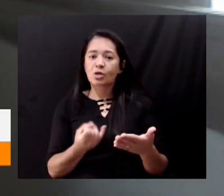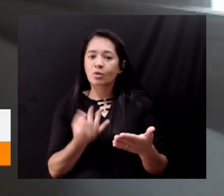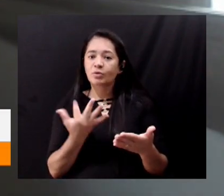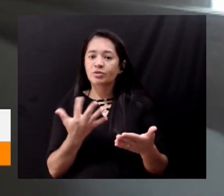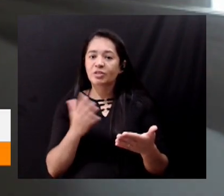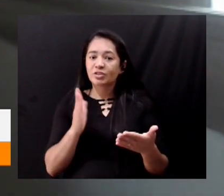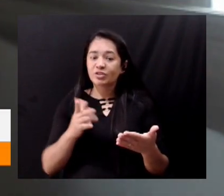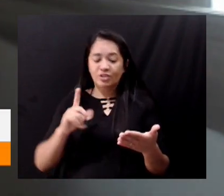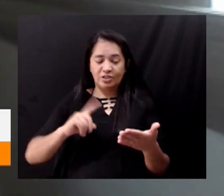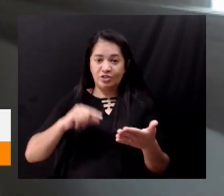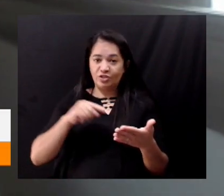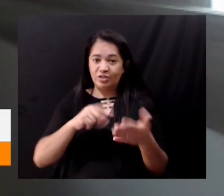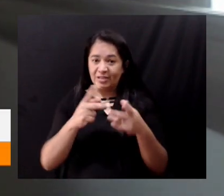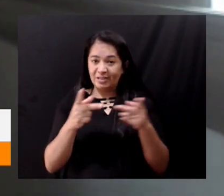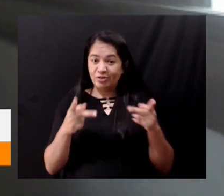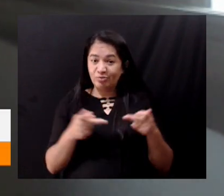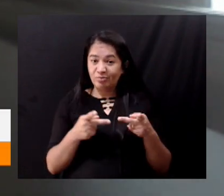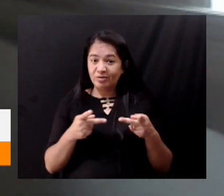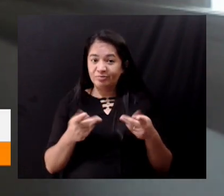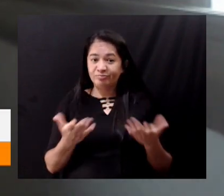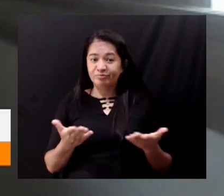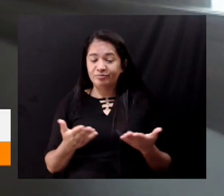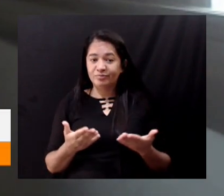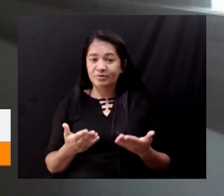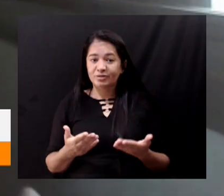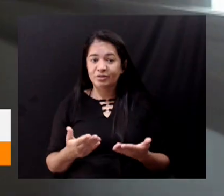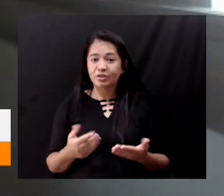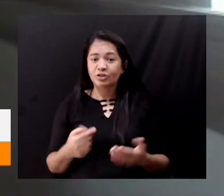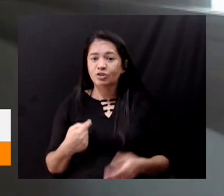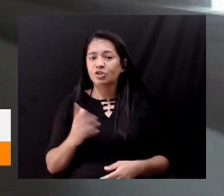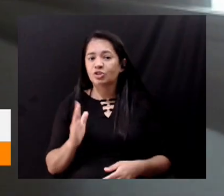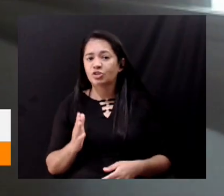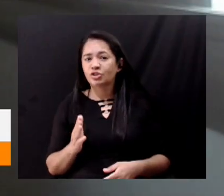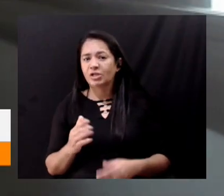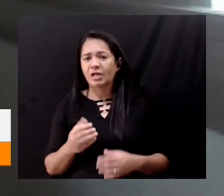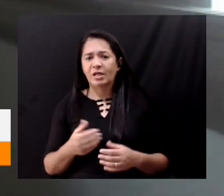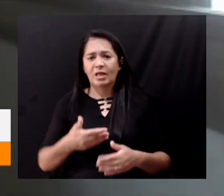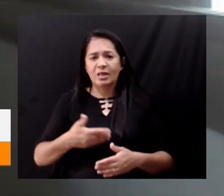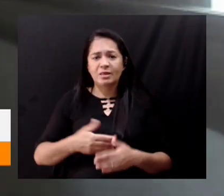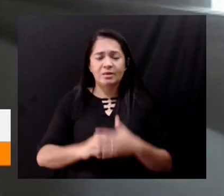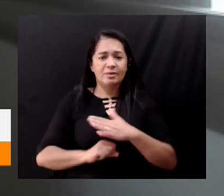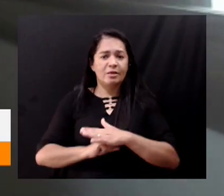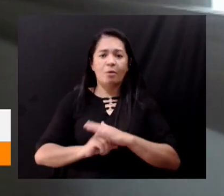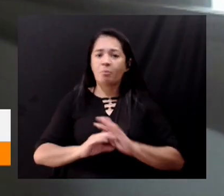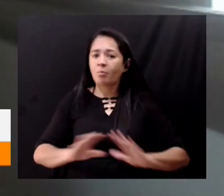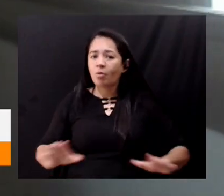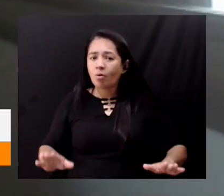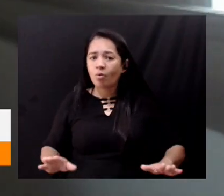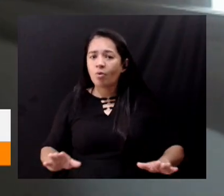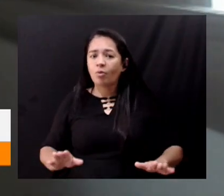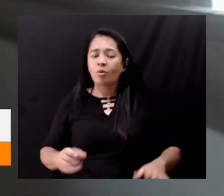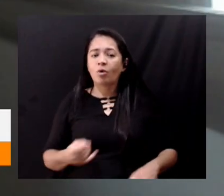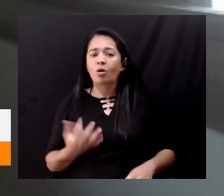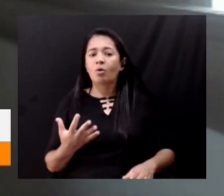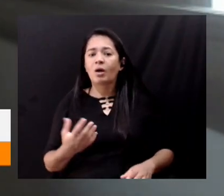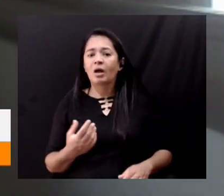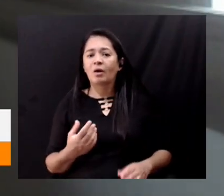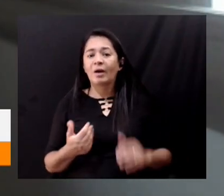prato, né? O que a gente comeu, se aquilo já era o suficiente ou não era o suficiente, qual era a qualidade daqueles